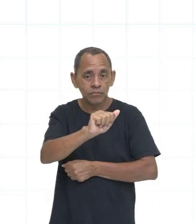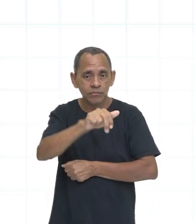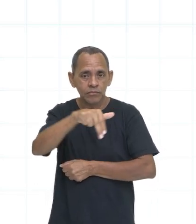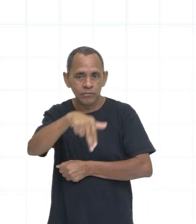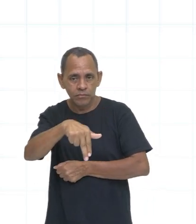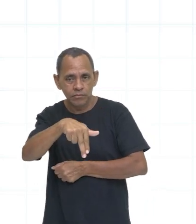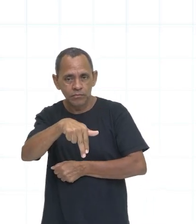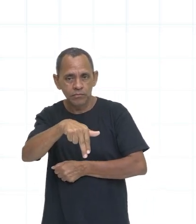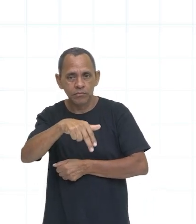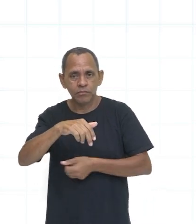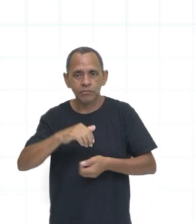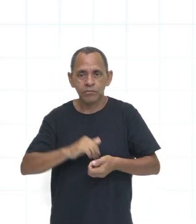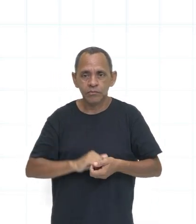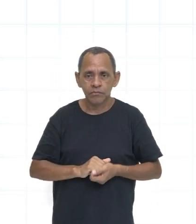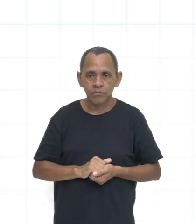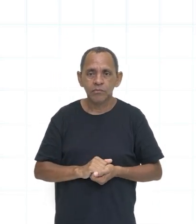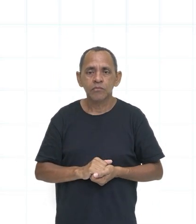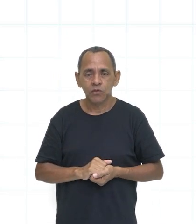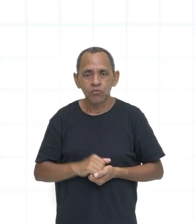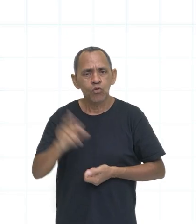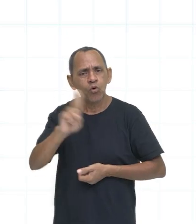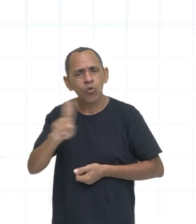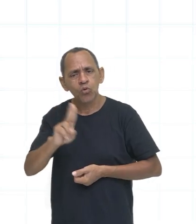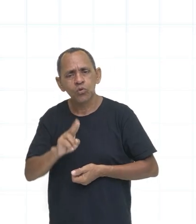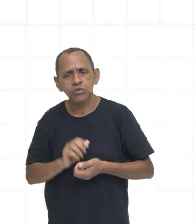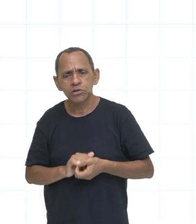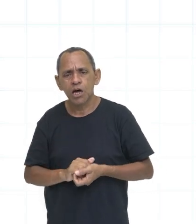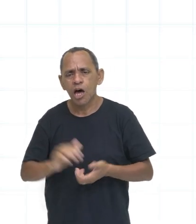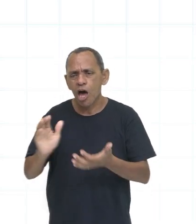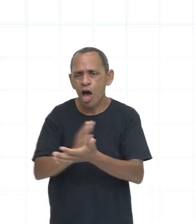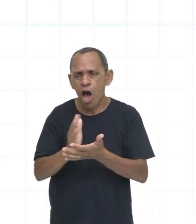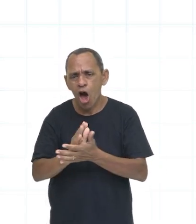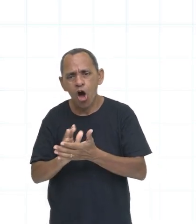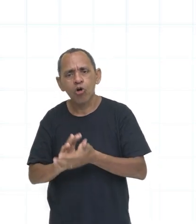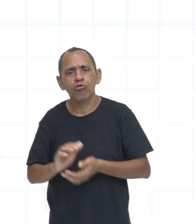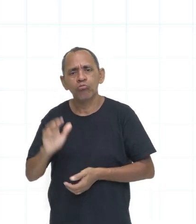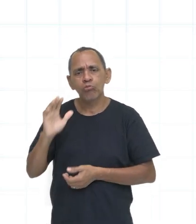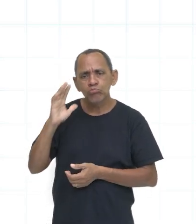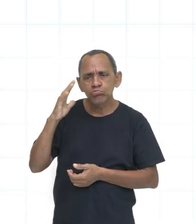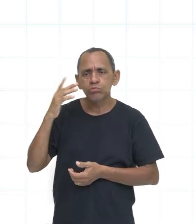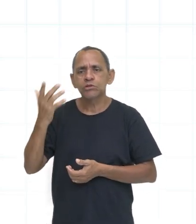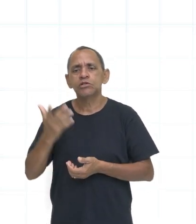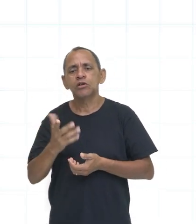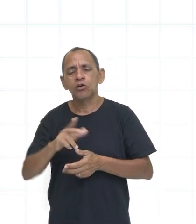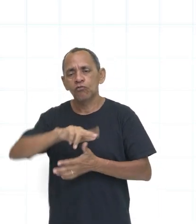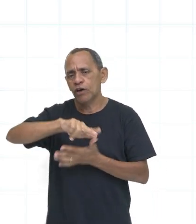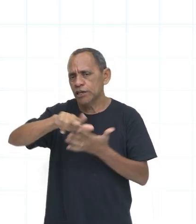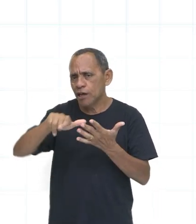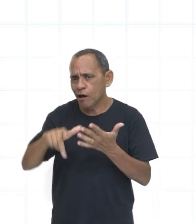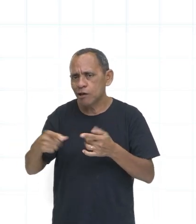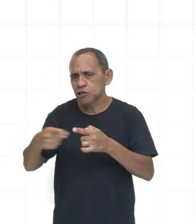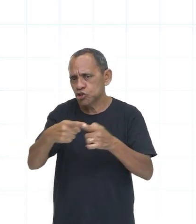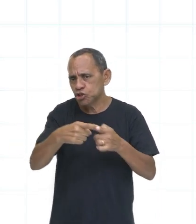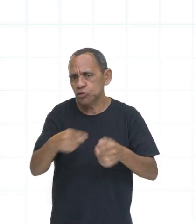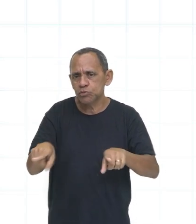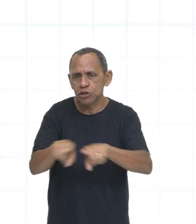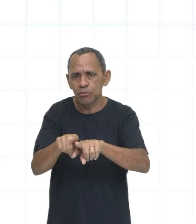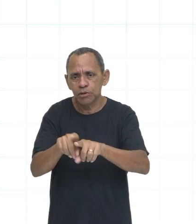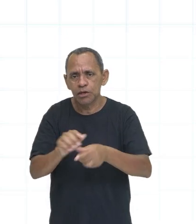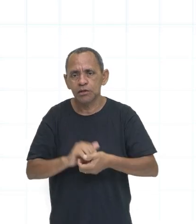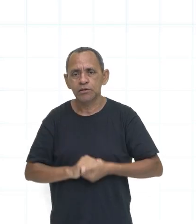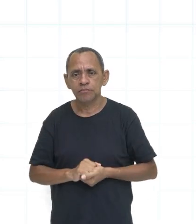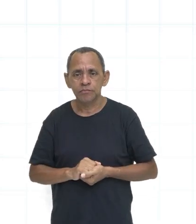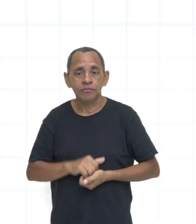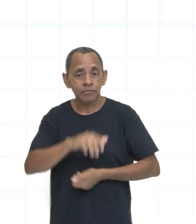No entanto, eu vou utilizar eles em situações diversas, como eu vou explicar logo em seguida. Então, a e an são os